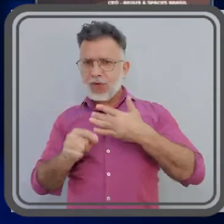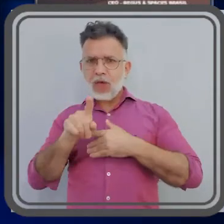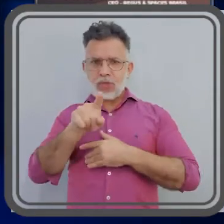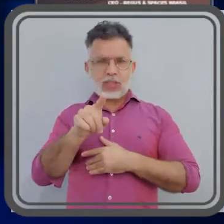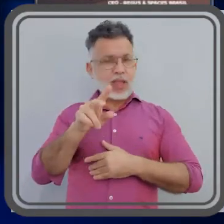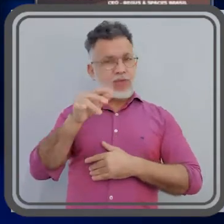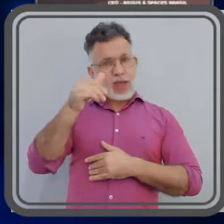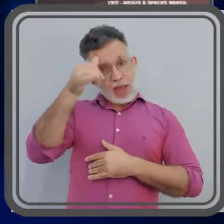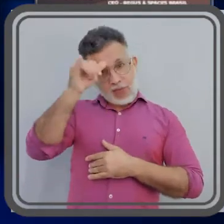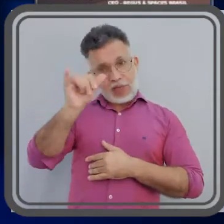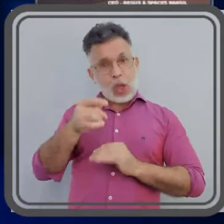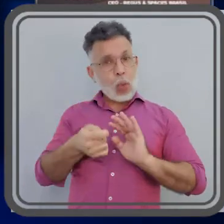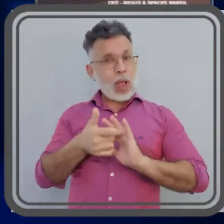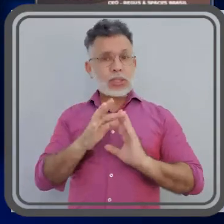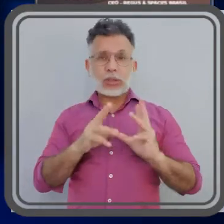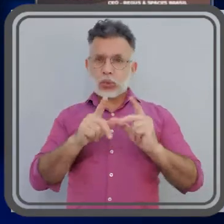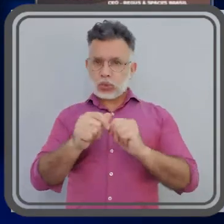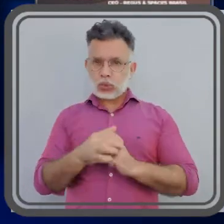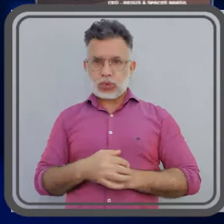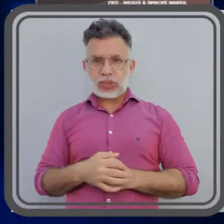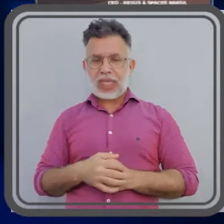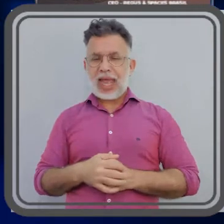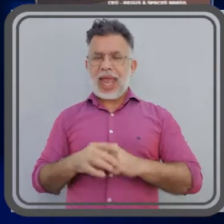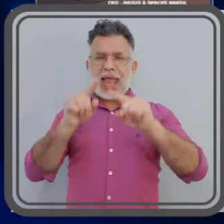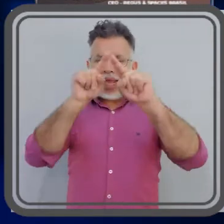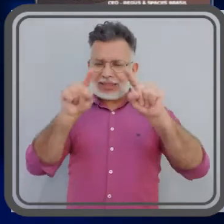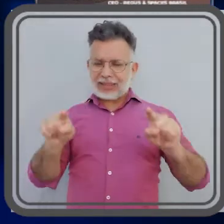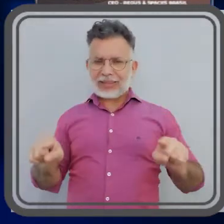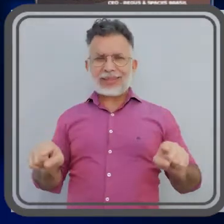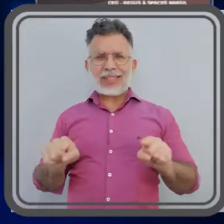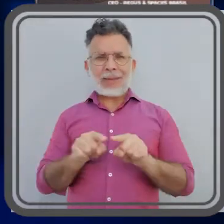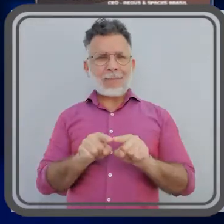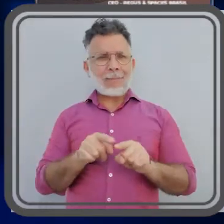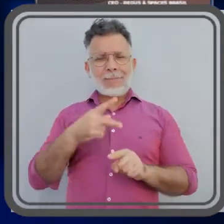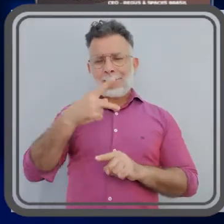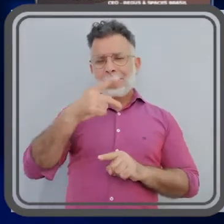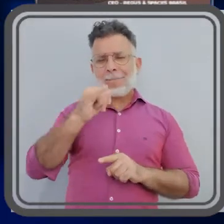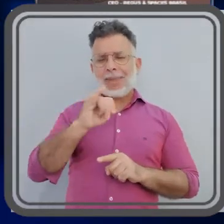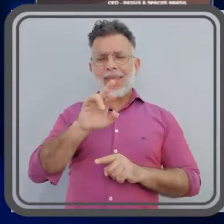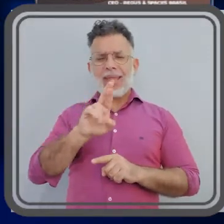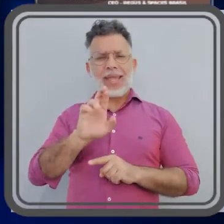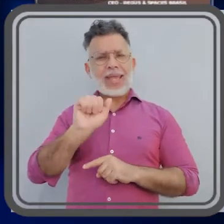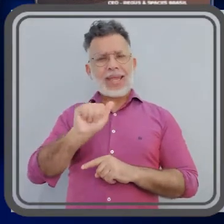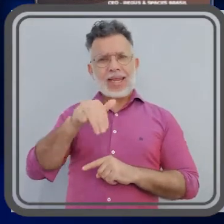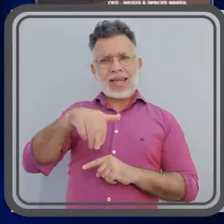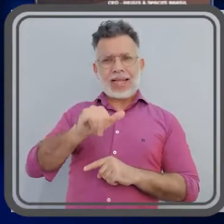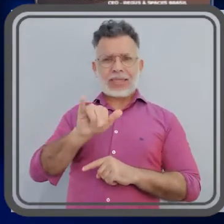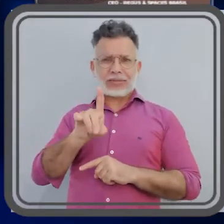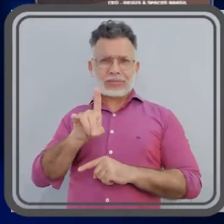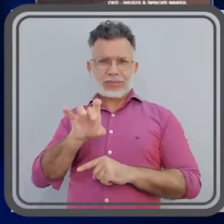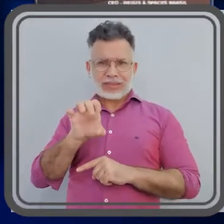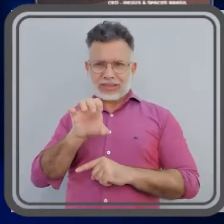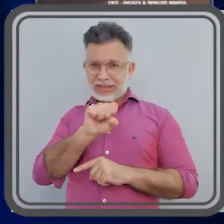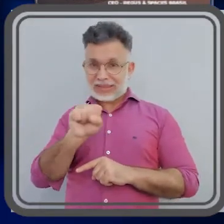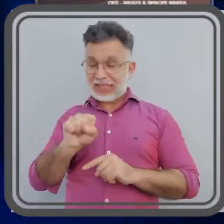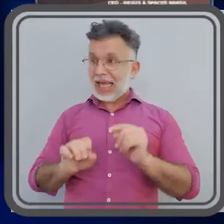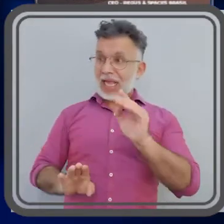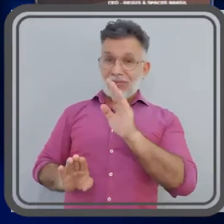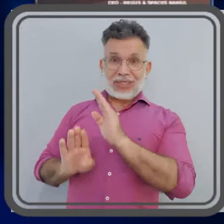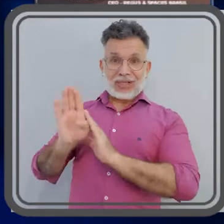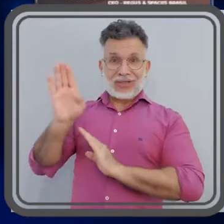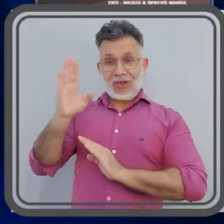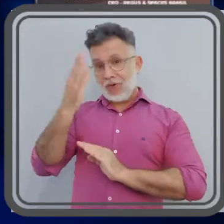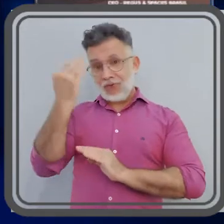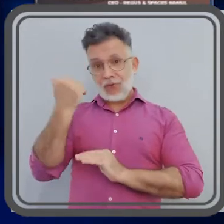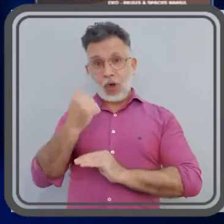evita quase todos eles, né? Essas pirâmides, que, como você falou, elas tiveram uma ascensão muito forte no Brasil e